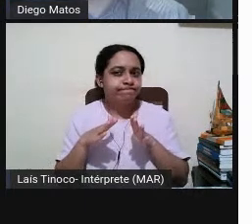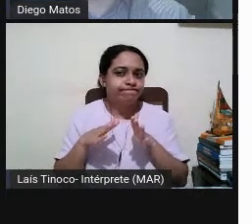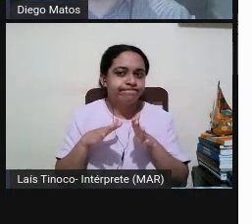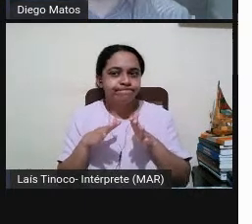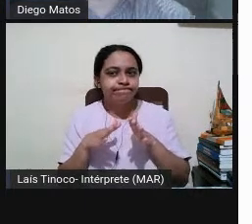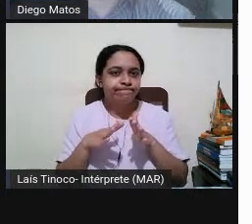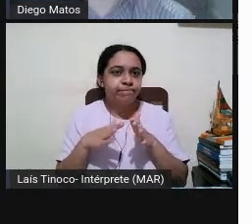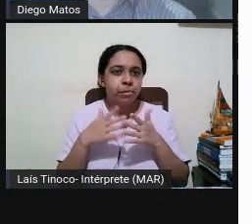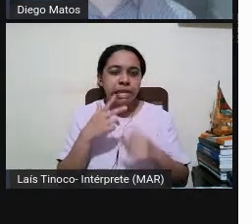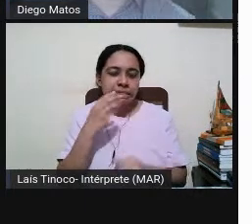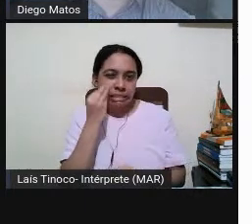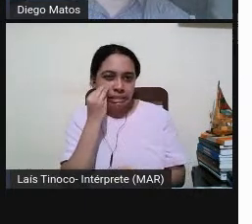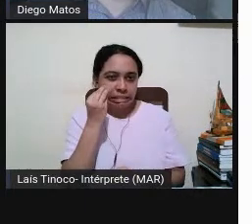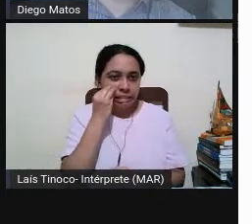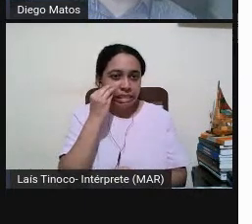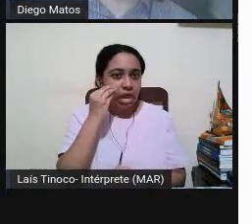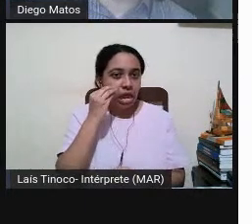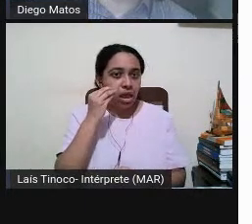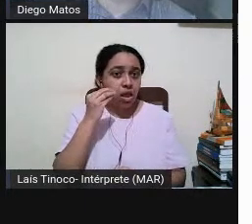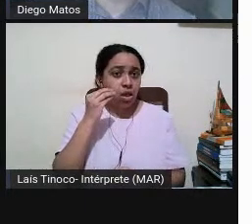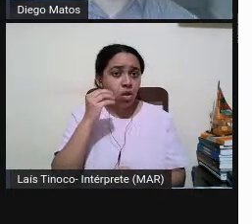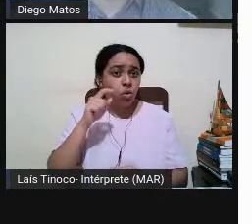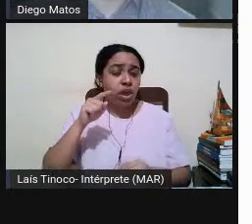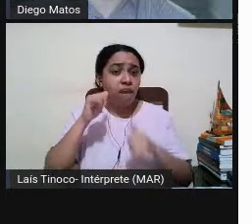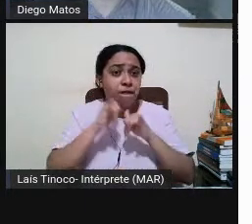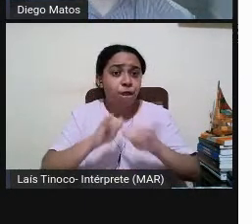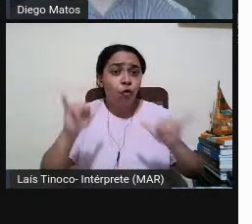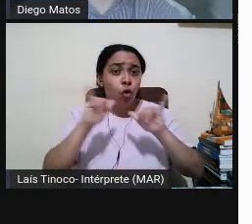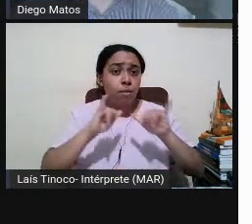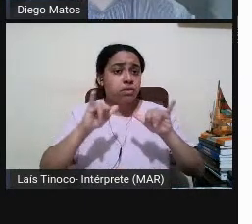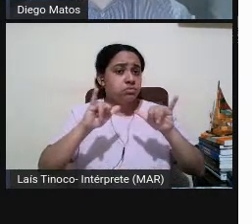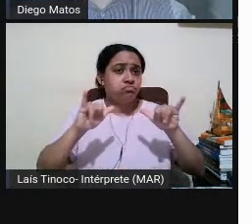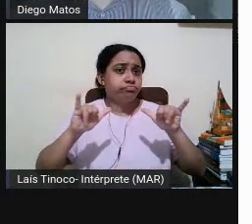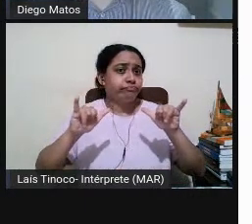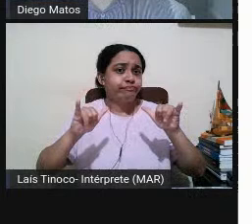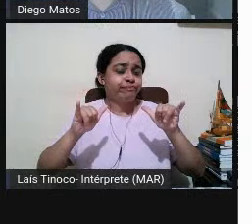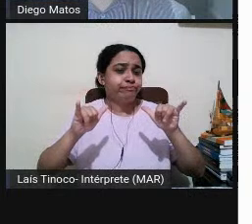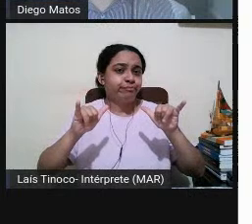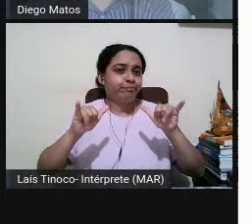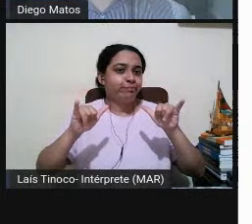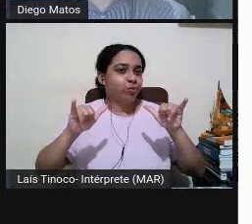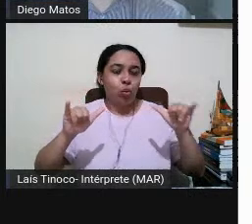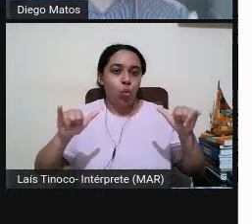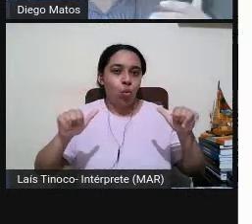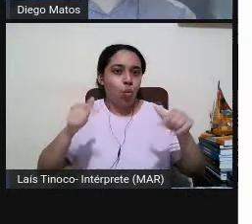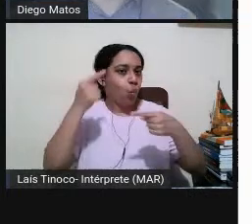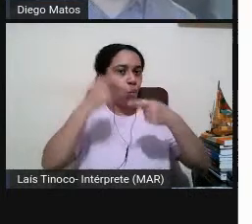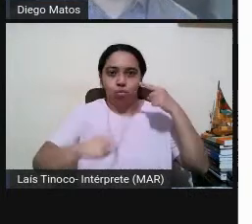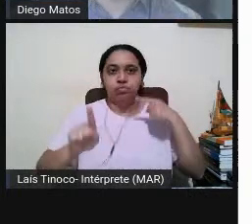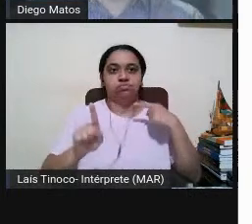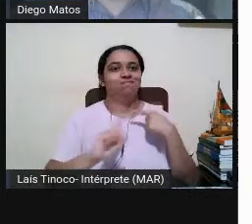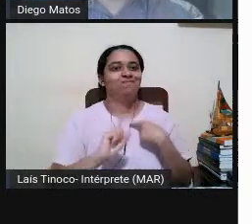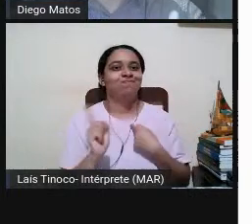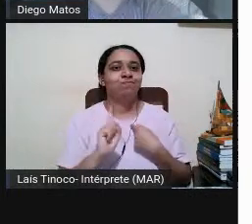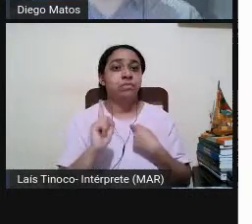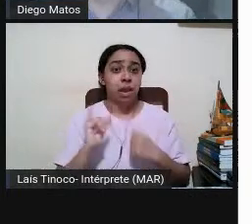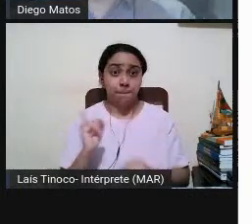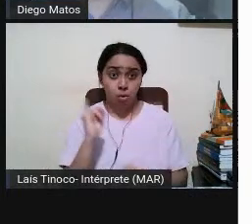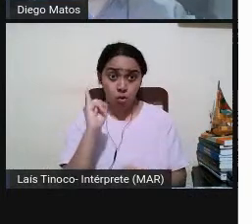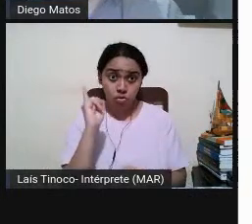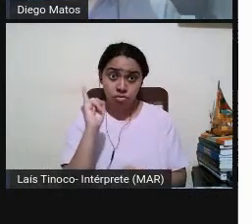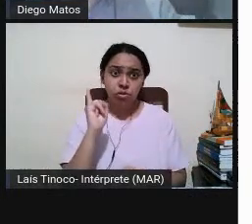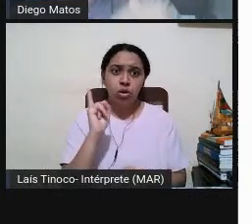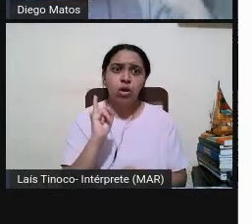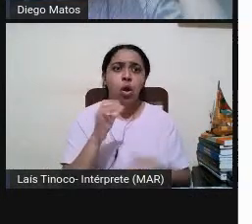tão tentando rebater esse tipo de informação tá mas de qualquer forma gente é importante na verdade gente